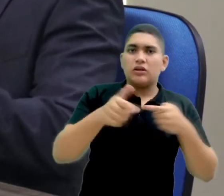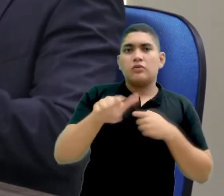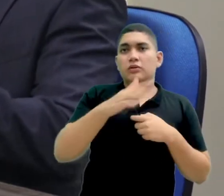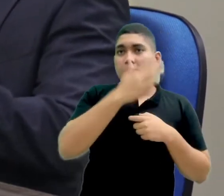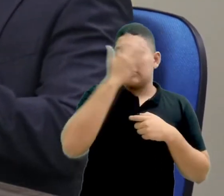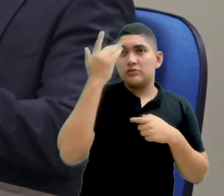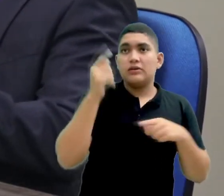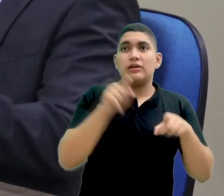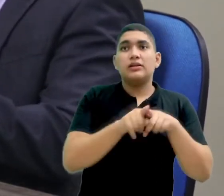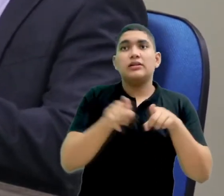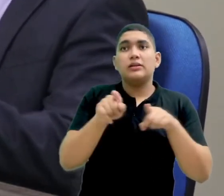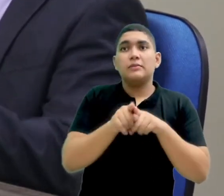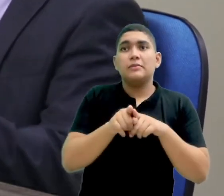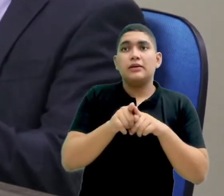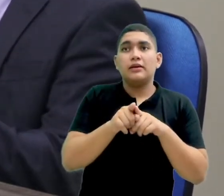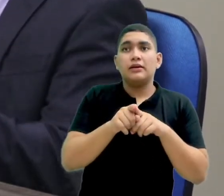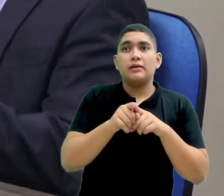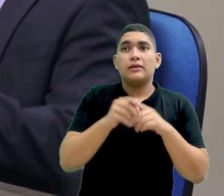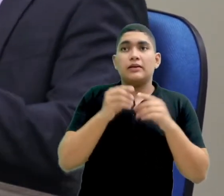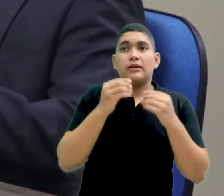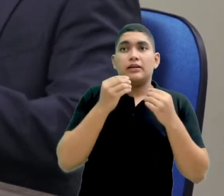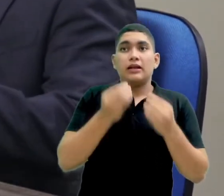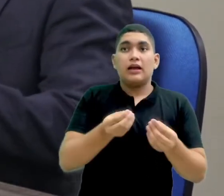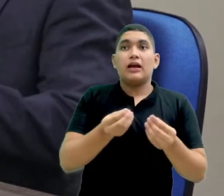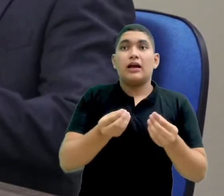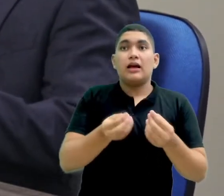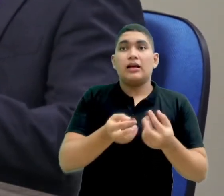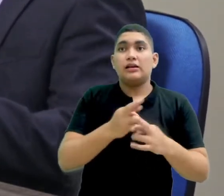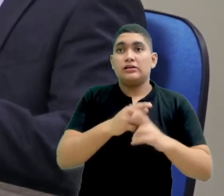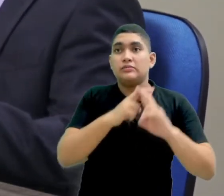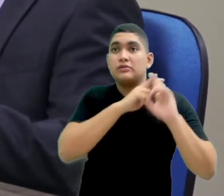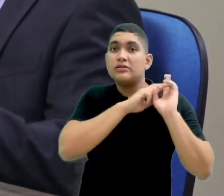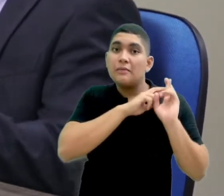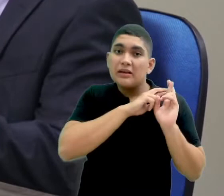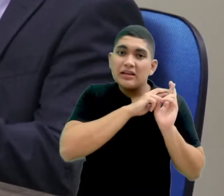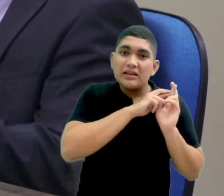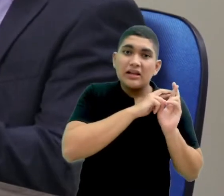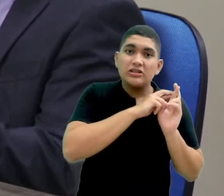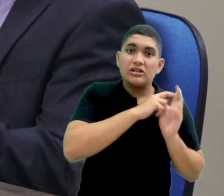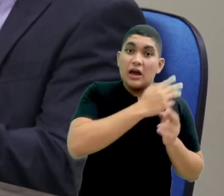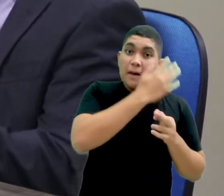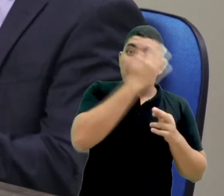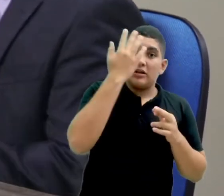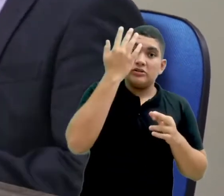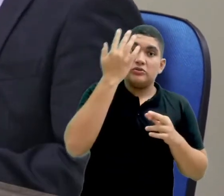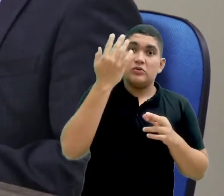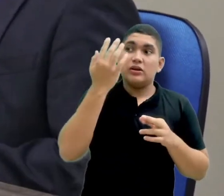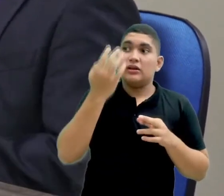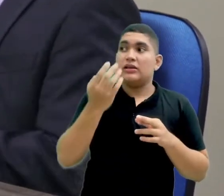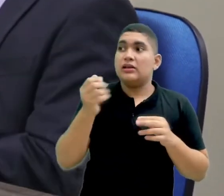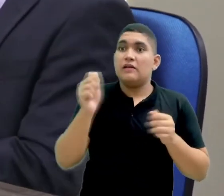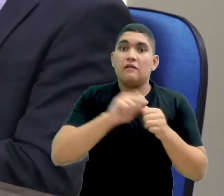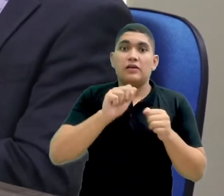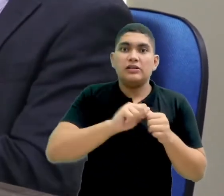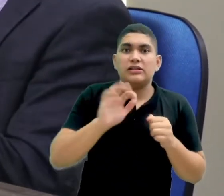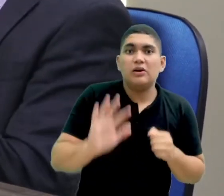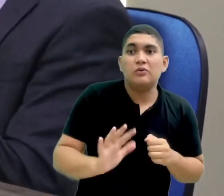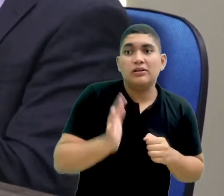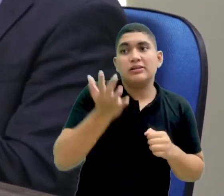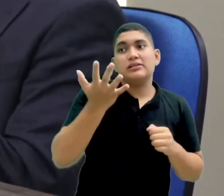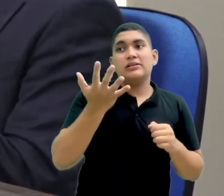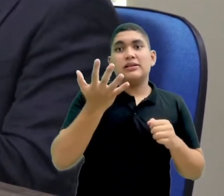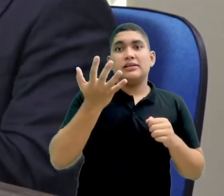atribui a responsabilidade de estar correndo também perigo à pessoa que causou esta circunstância. Tem pessoas que